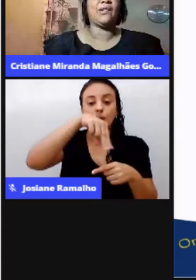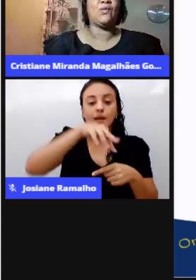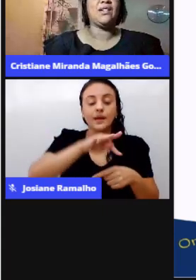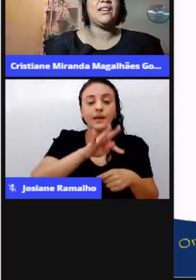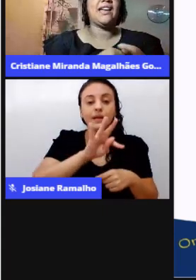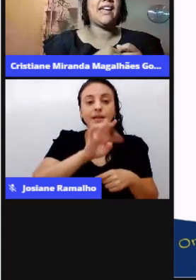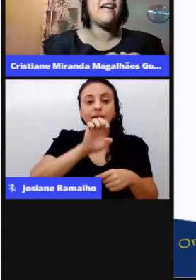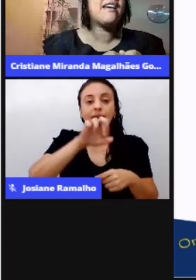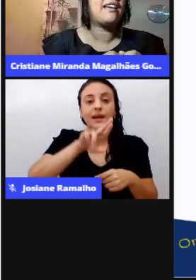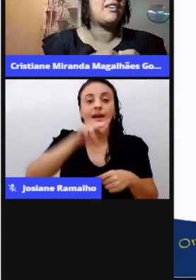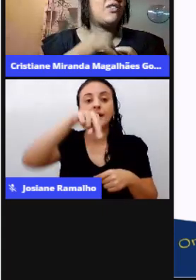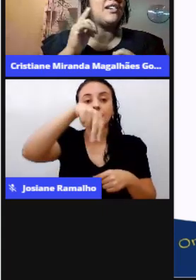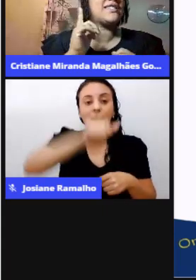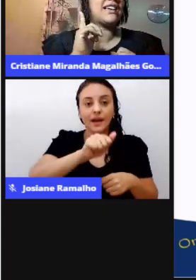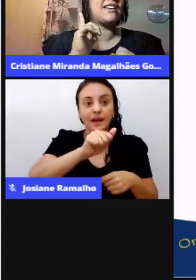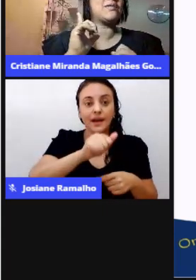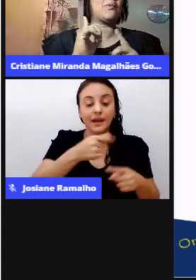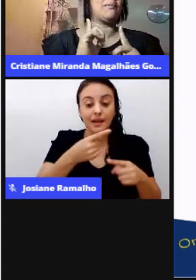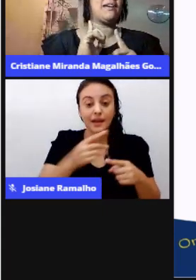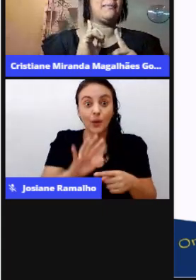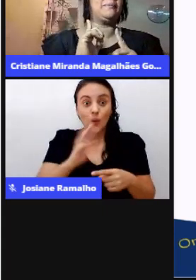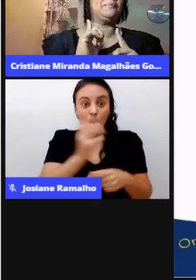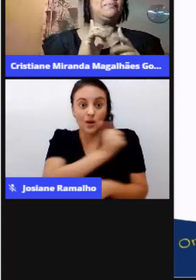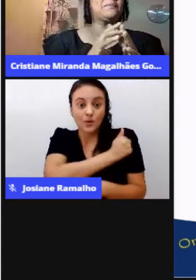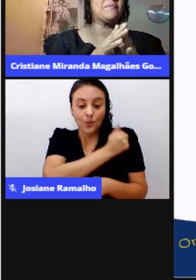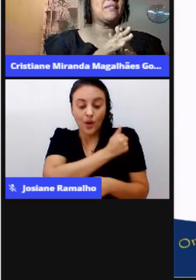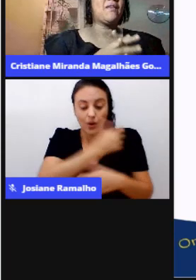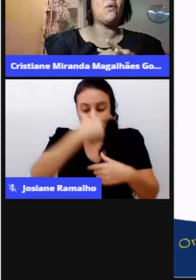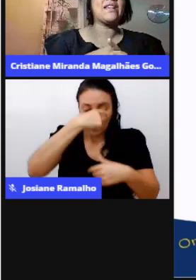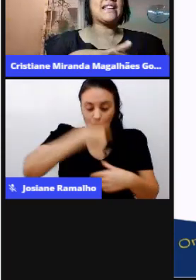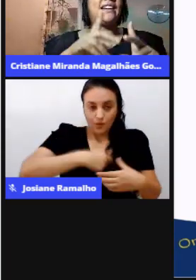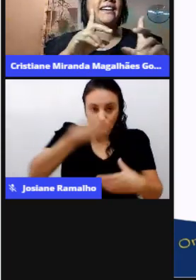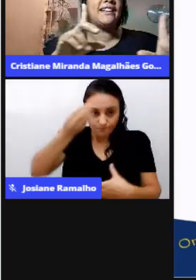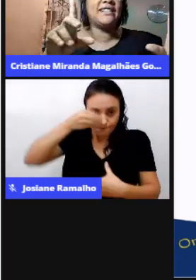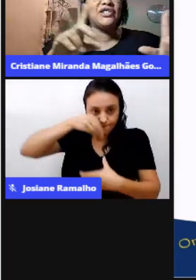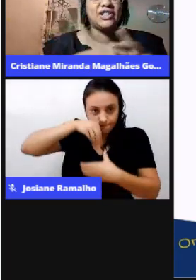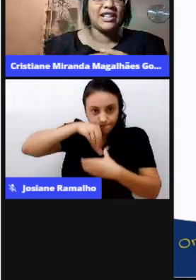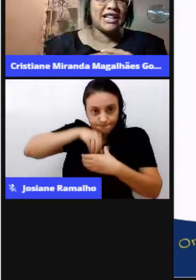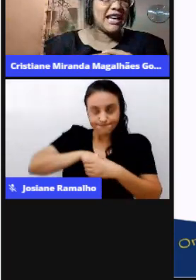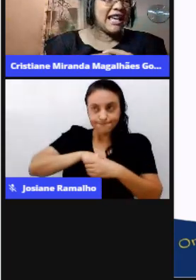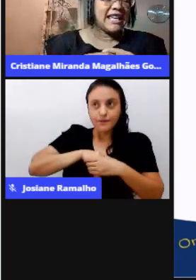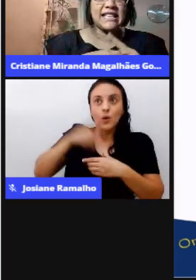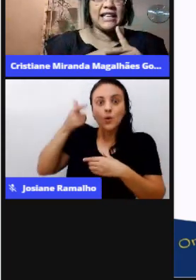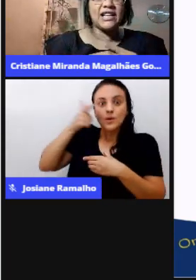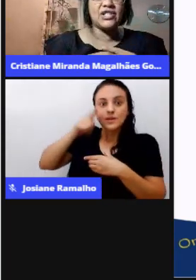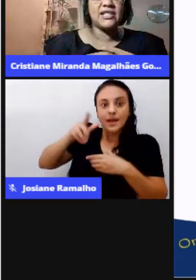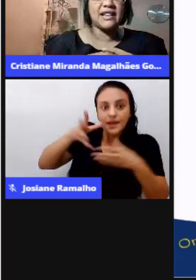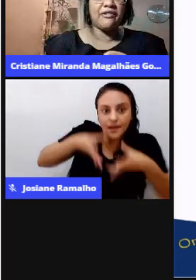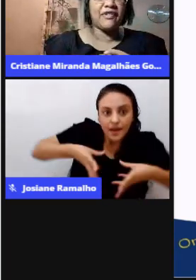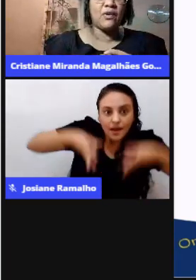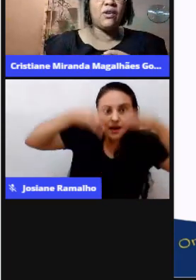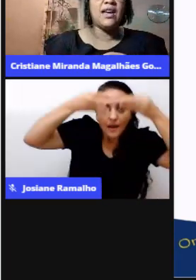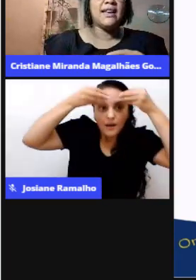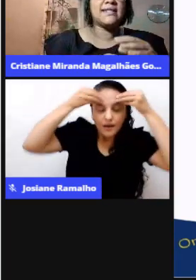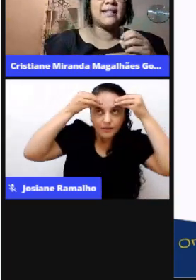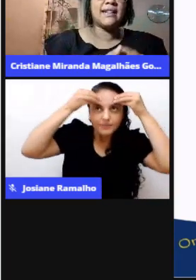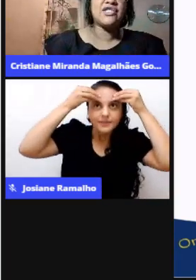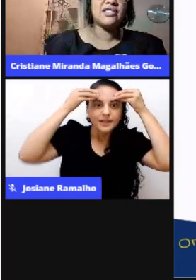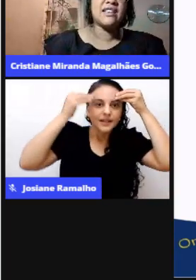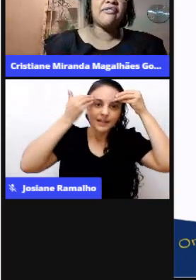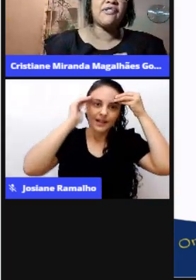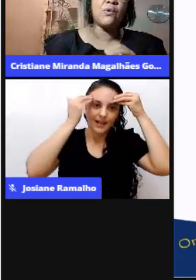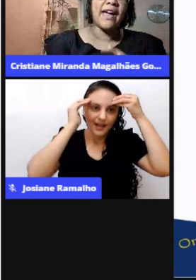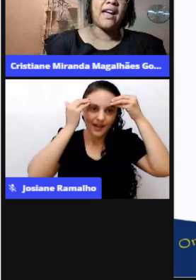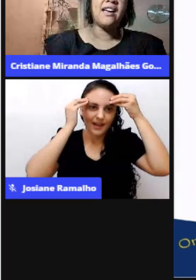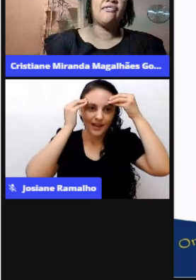você falou. E olha esse grande problema, ou esse grande desafio. Esse